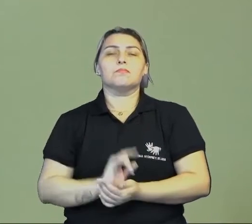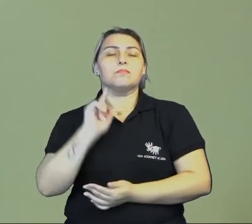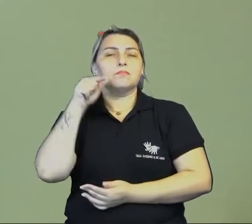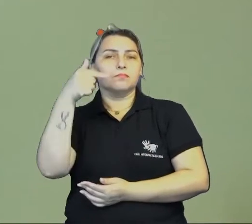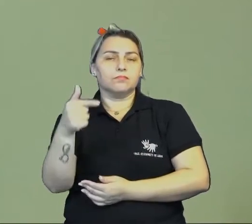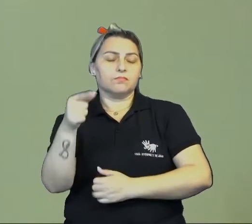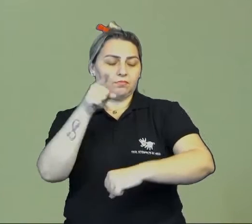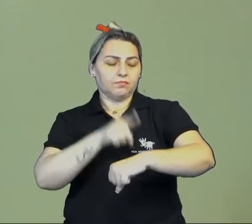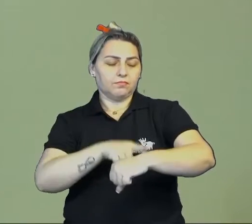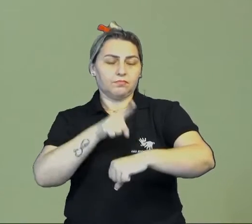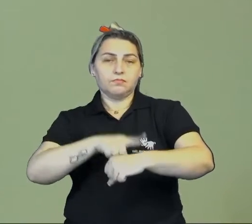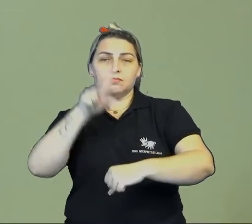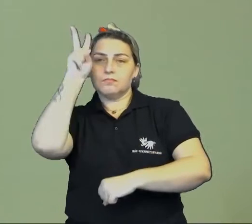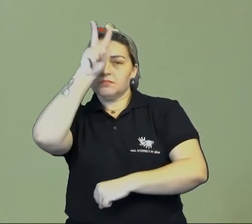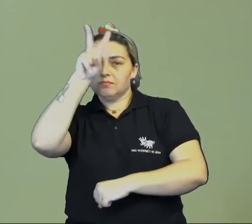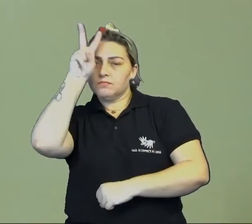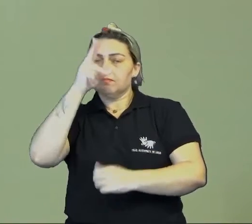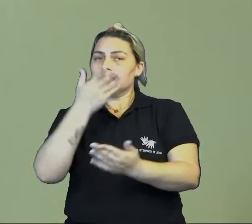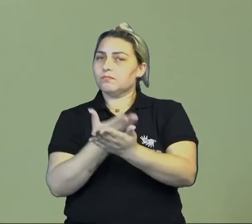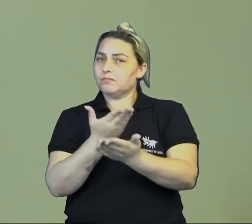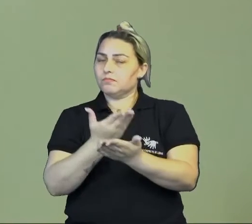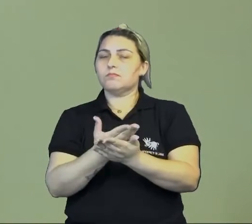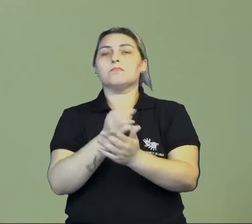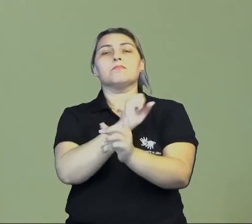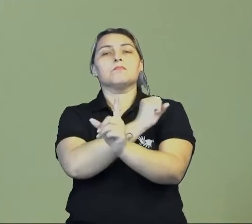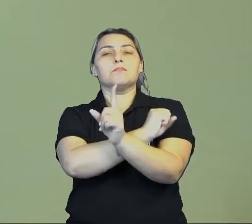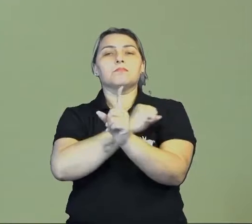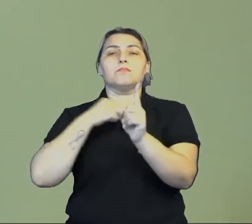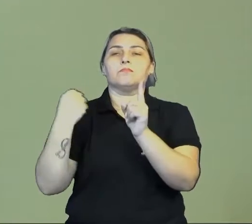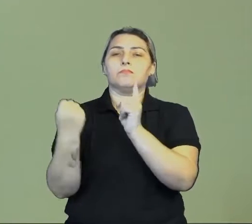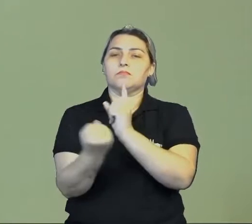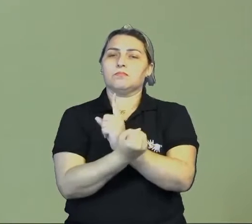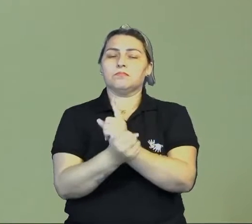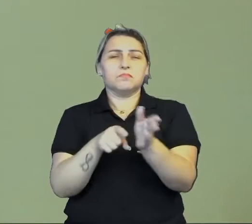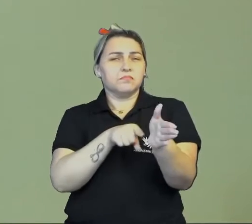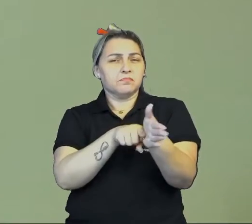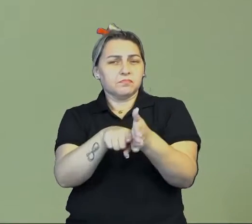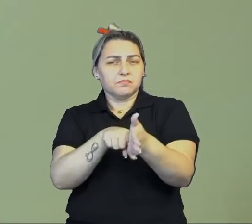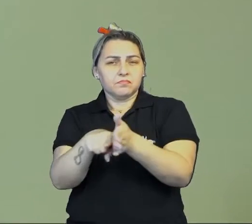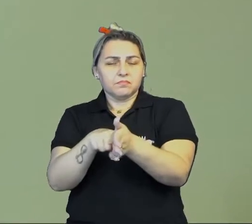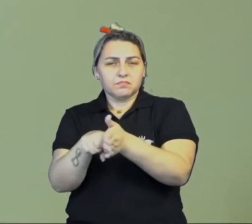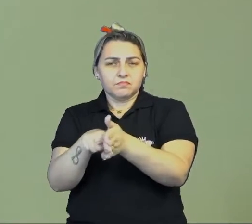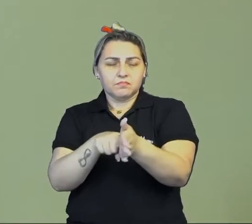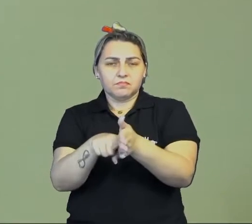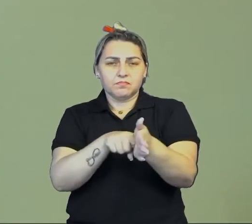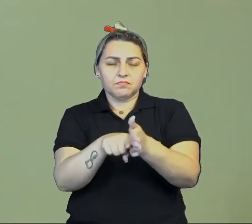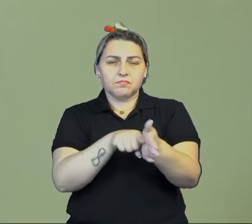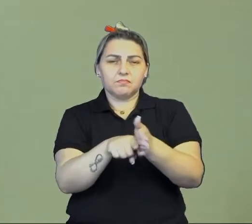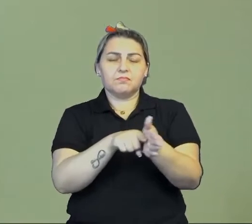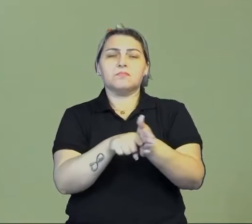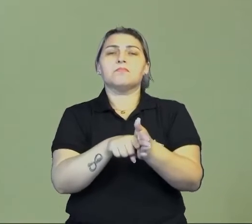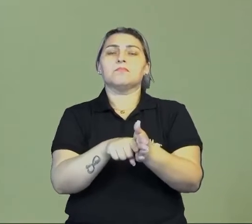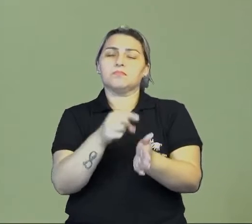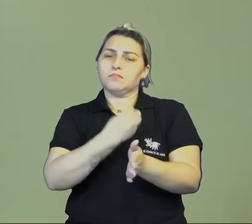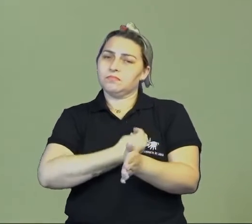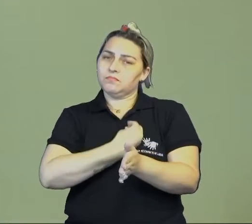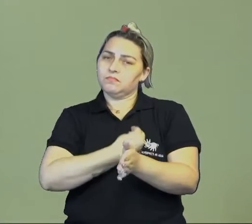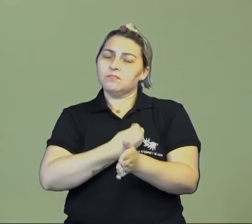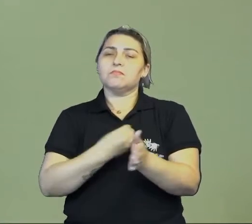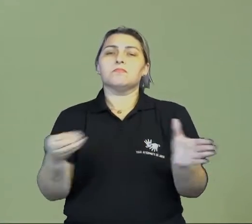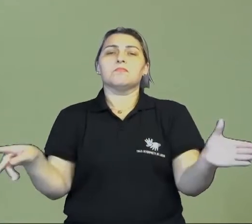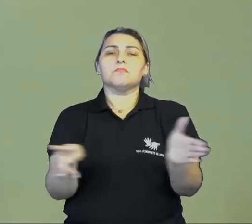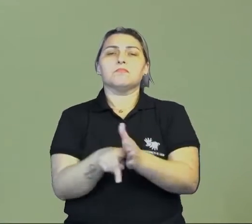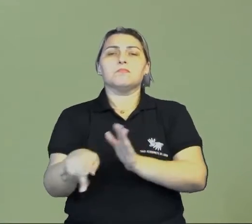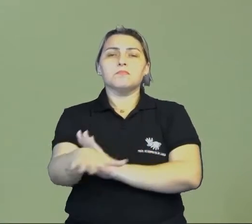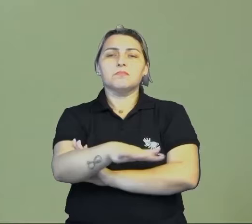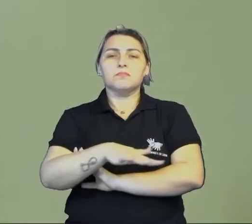outros momentos históricos, estudos sociológicos, pesquisas a respeito da dinâmica da vida em